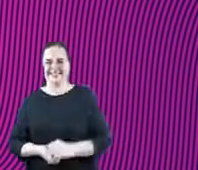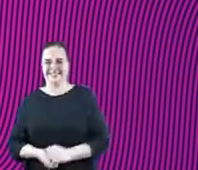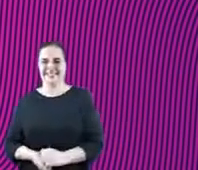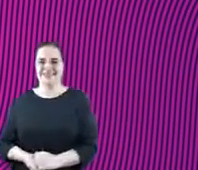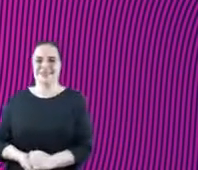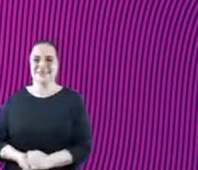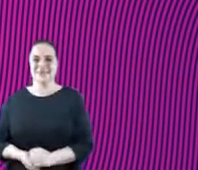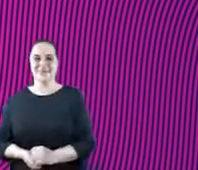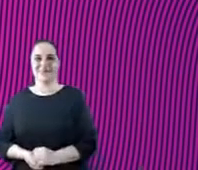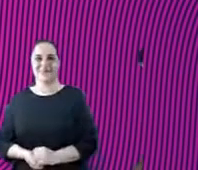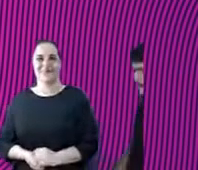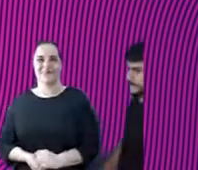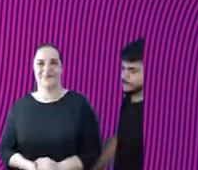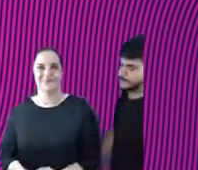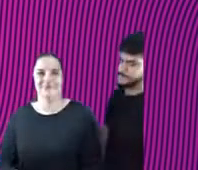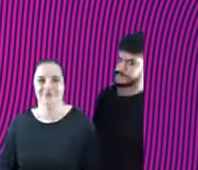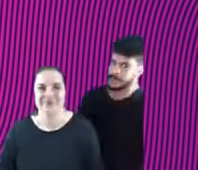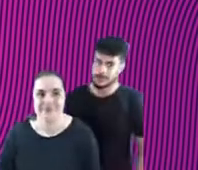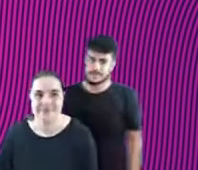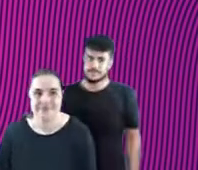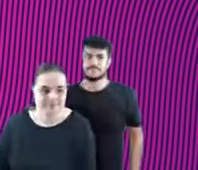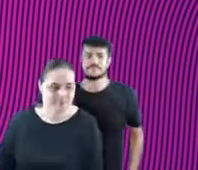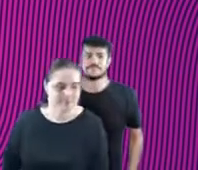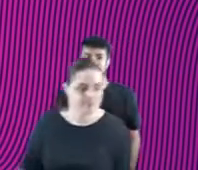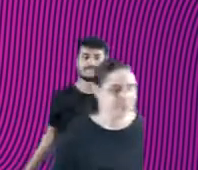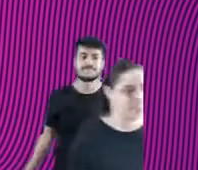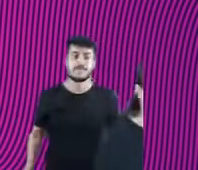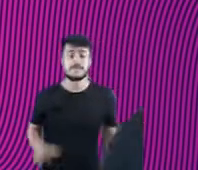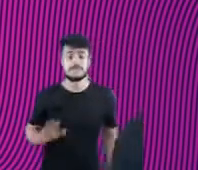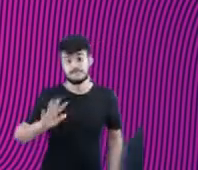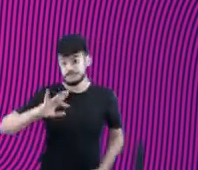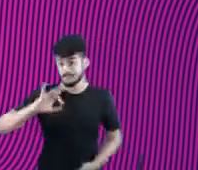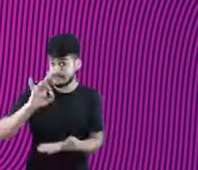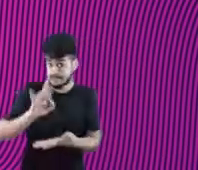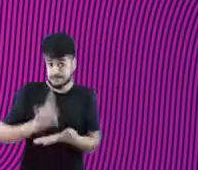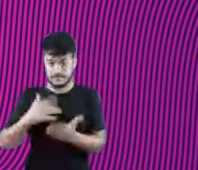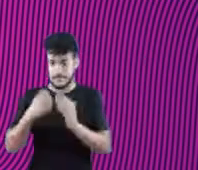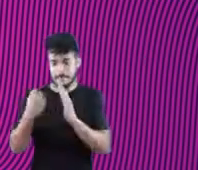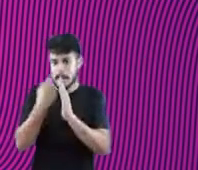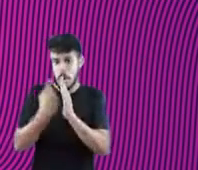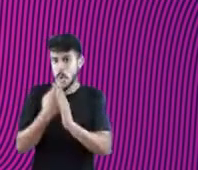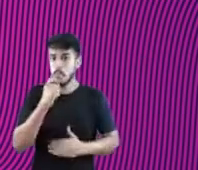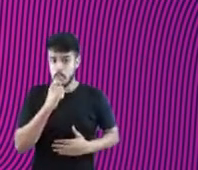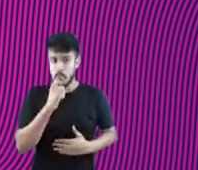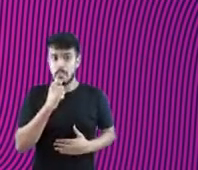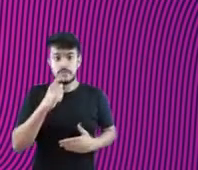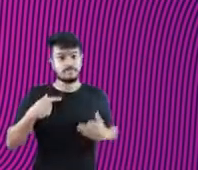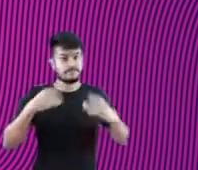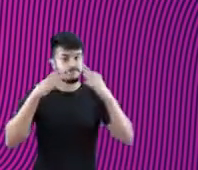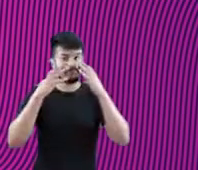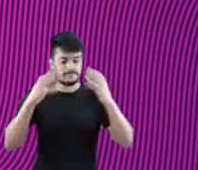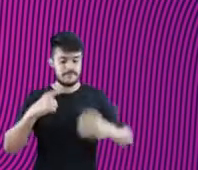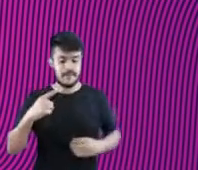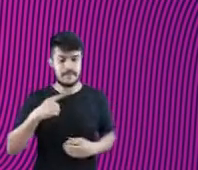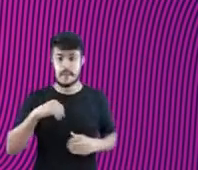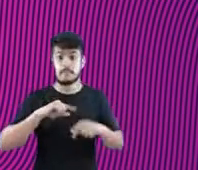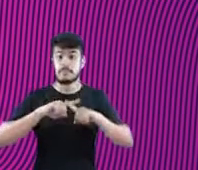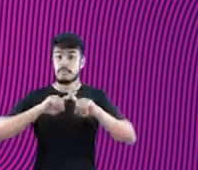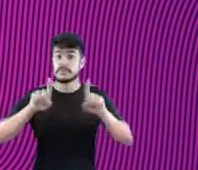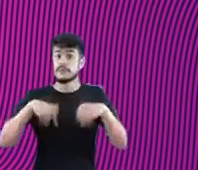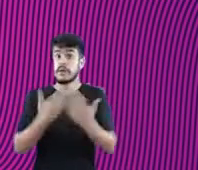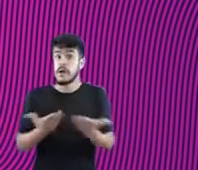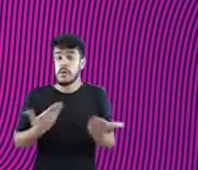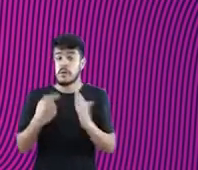verdade, não vi nenhuma pergunta. Estou aqui atenta, né, mas não chegou no chat nenhuma